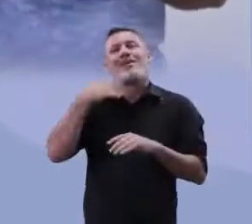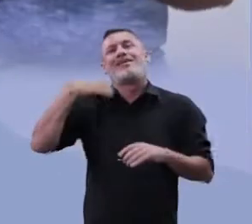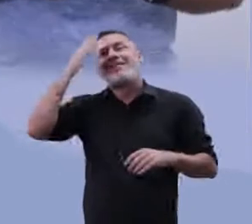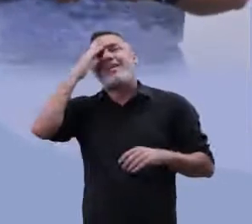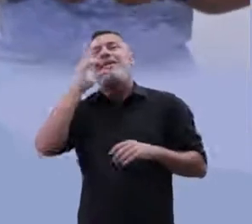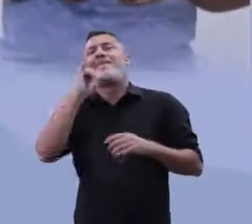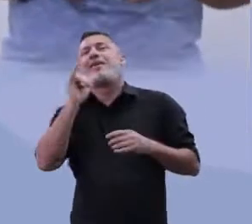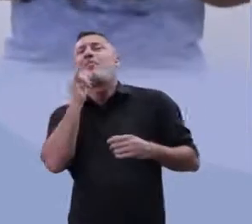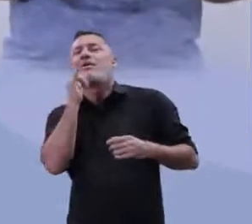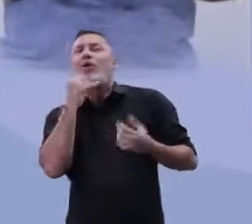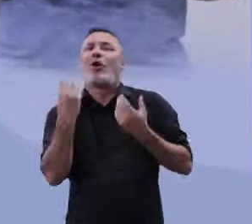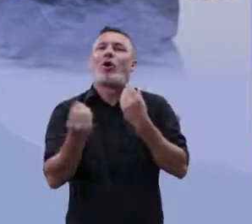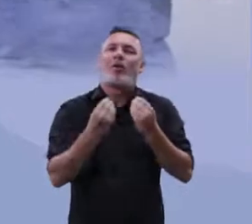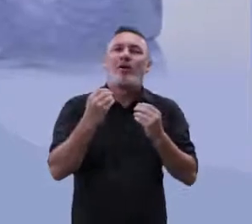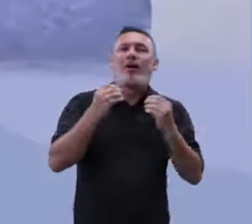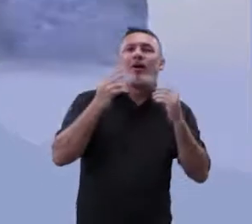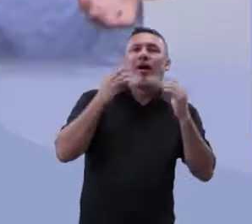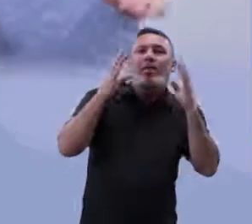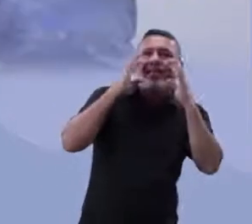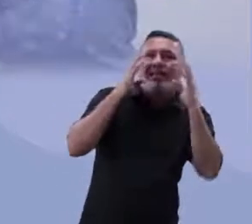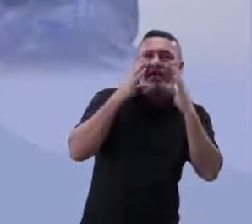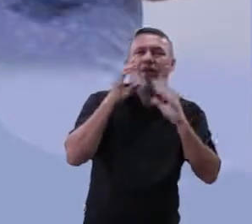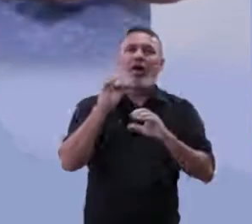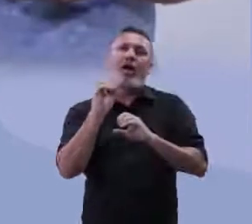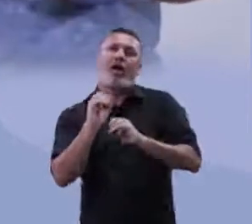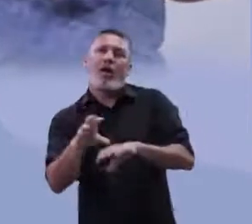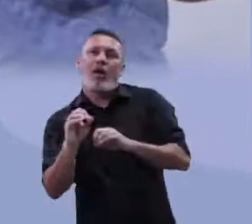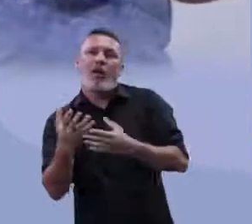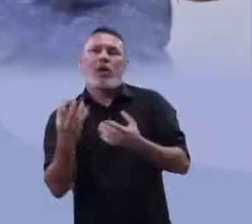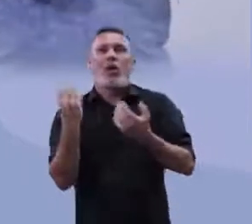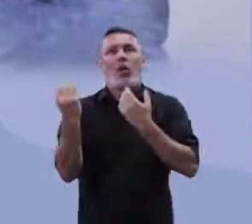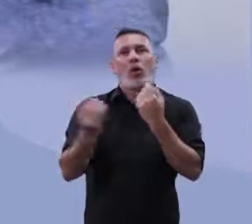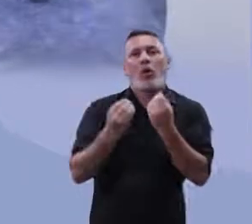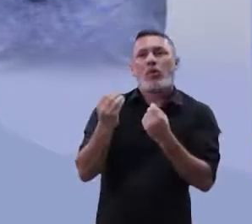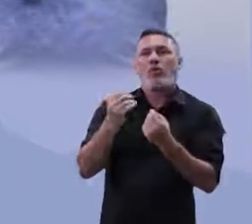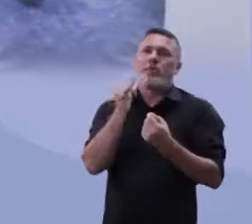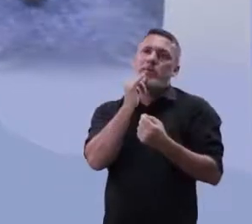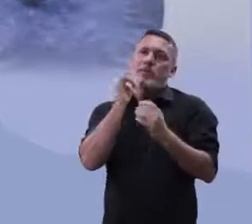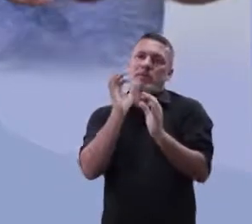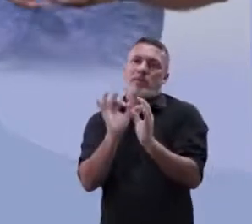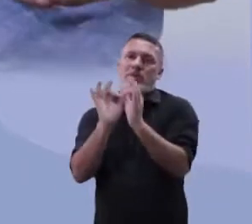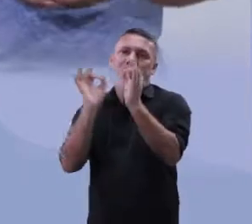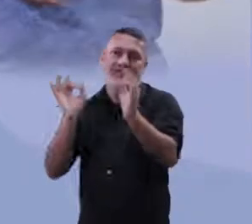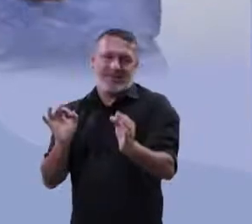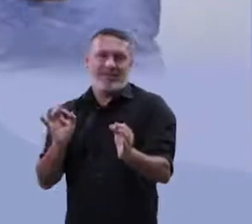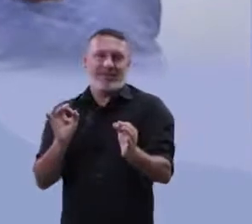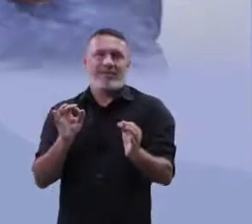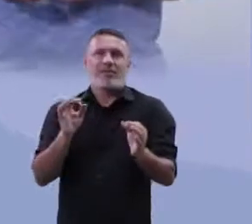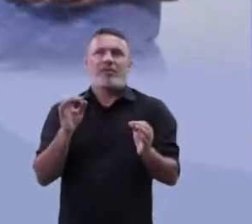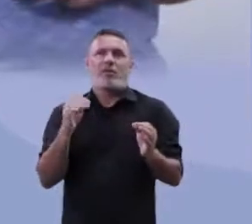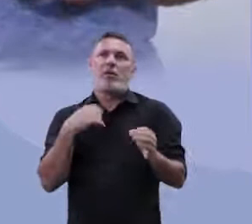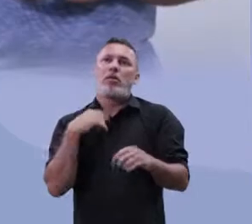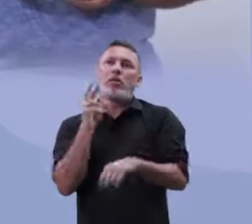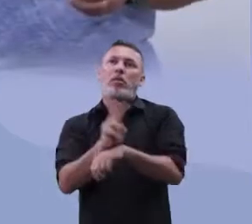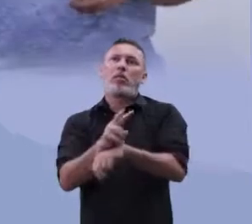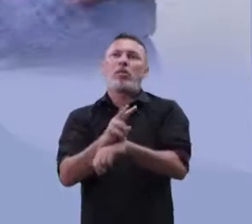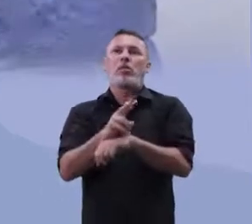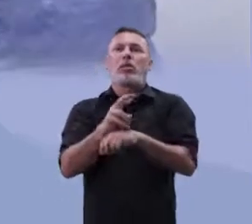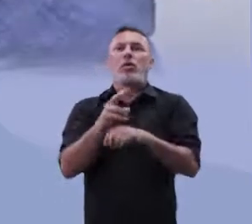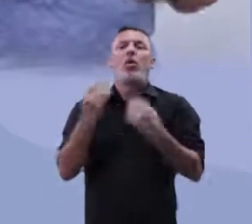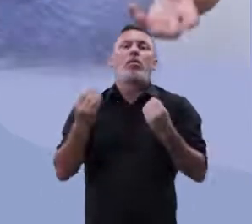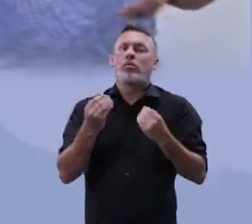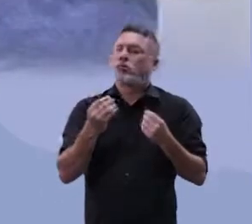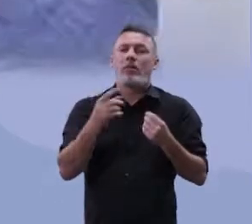tivemos esse treinamento. Como que eu vou manter ali a atenção em uma aula sem estar com o meu professor de forma física ali, presencial? Então,